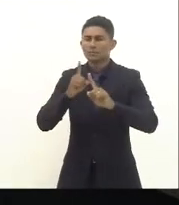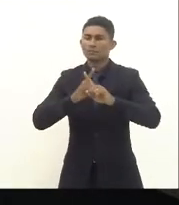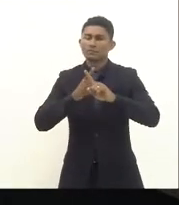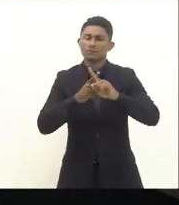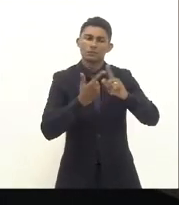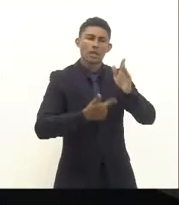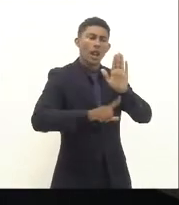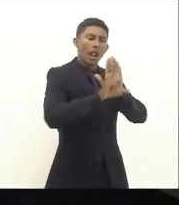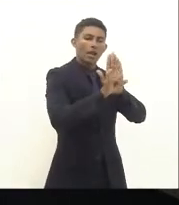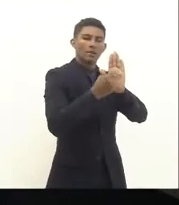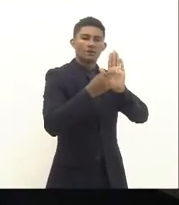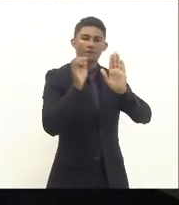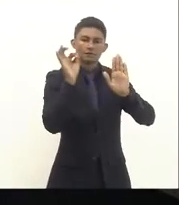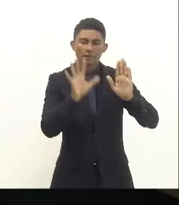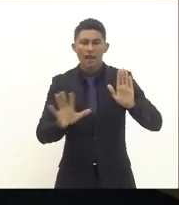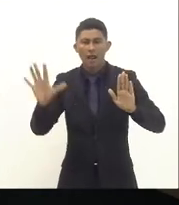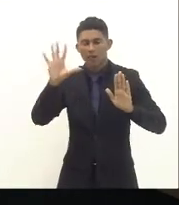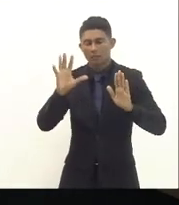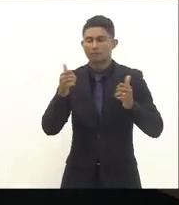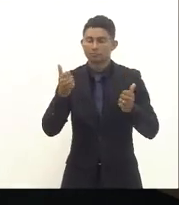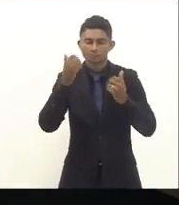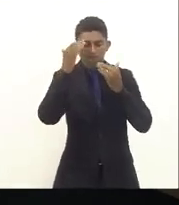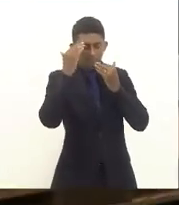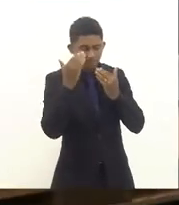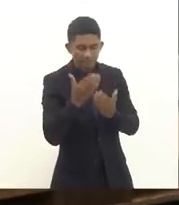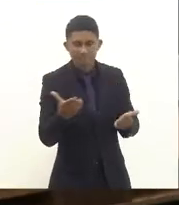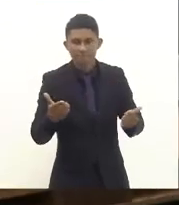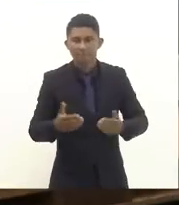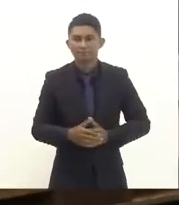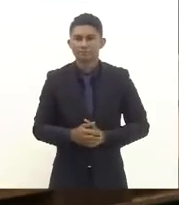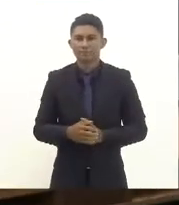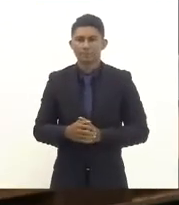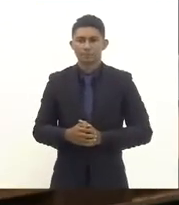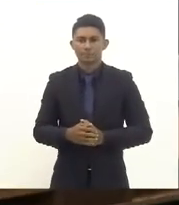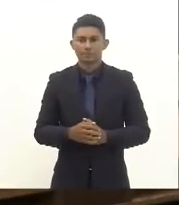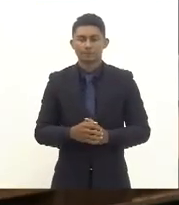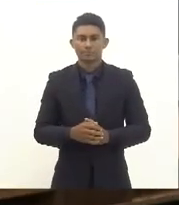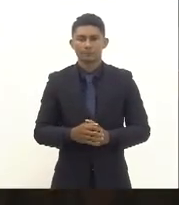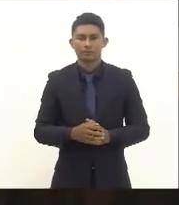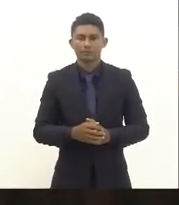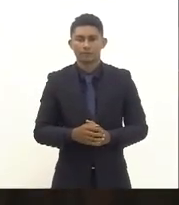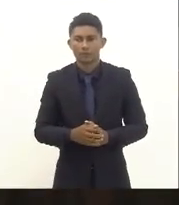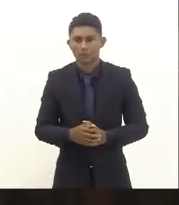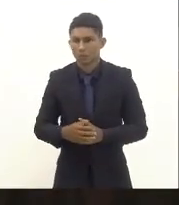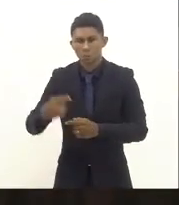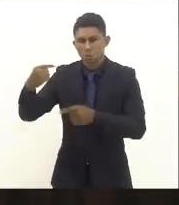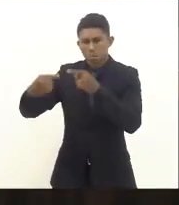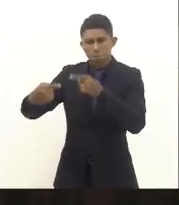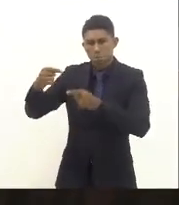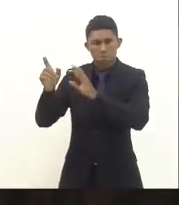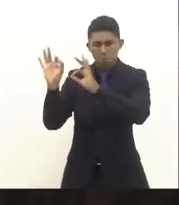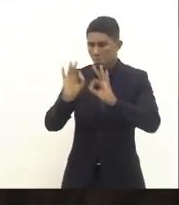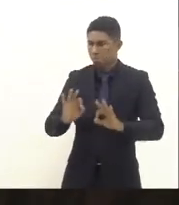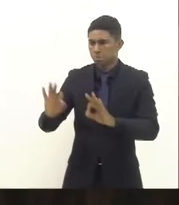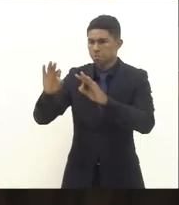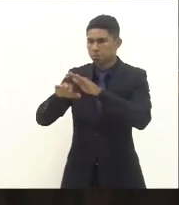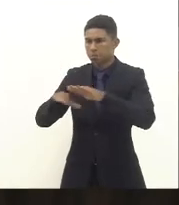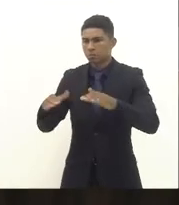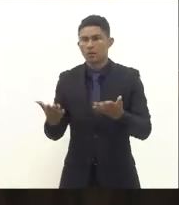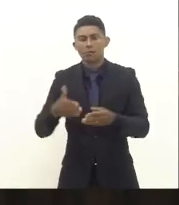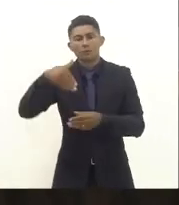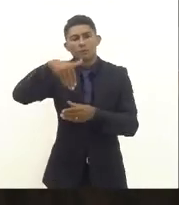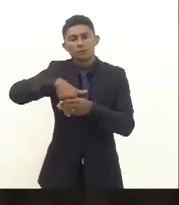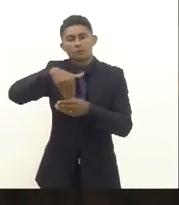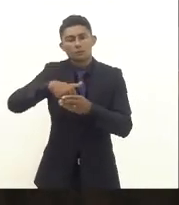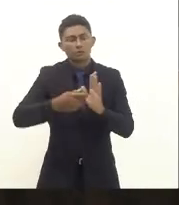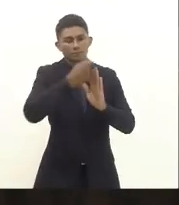lei federal muito obrigado presidente em não havendo Quem Queira discutir você a discussão e